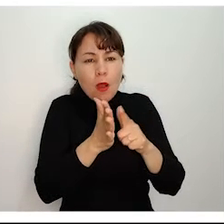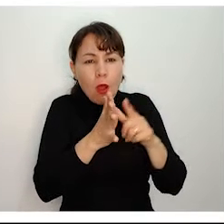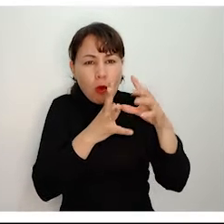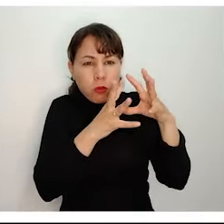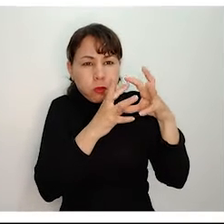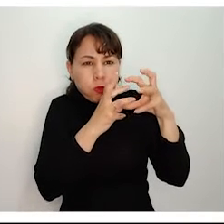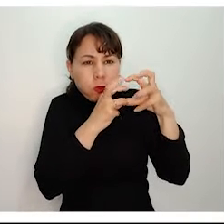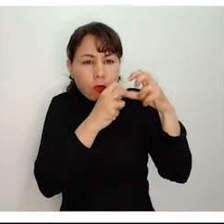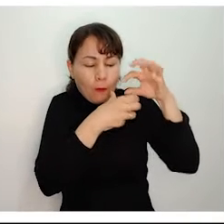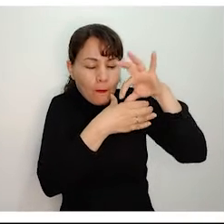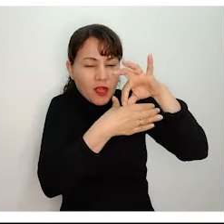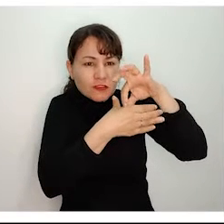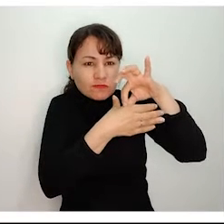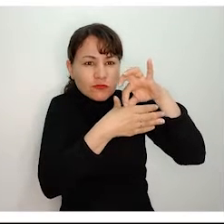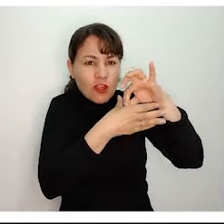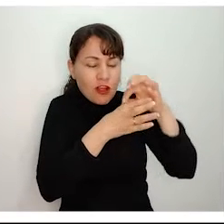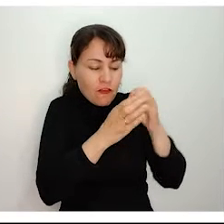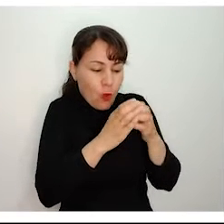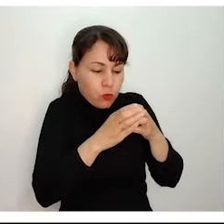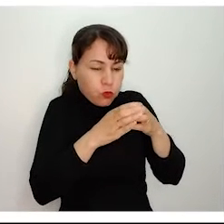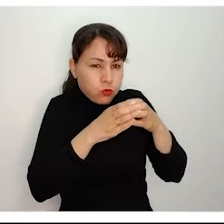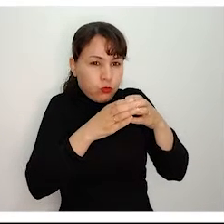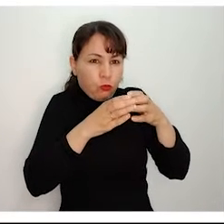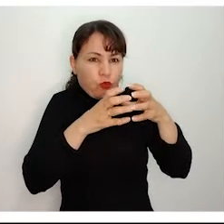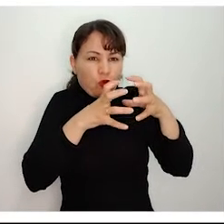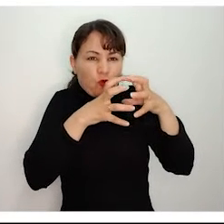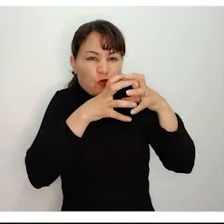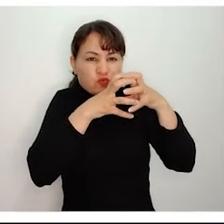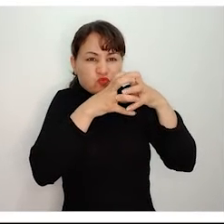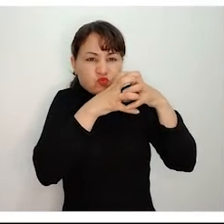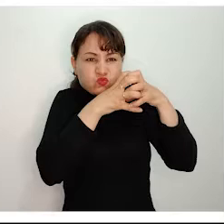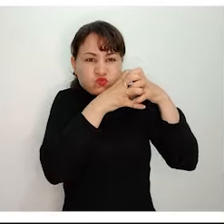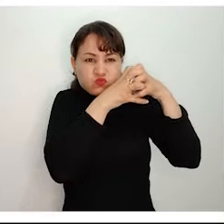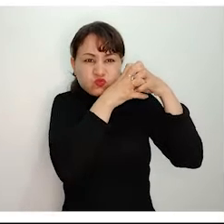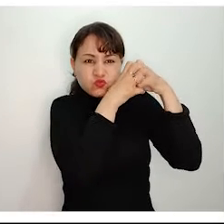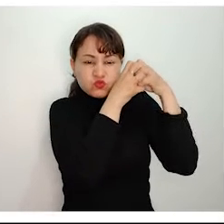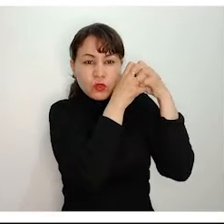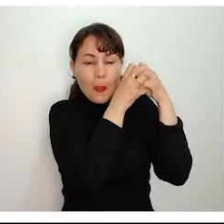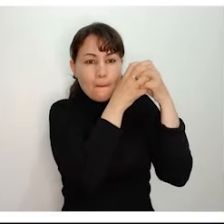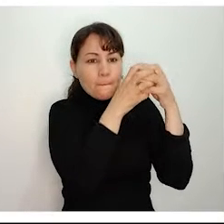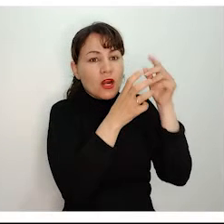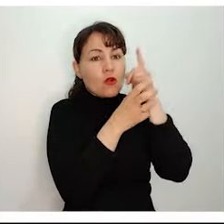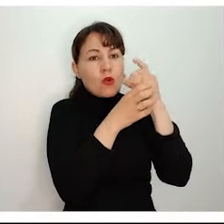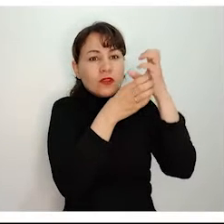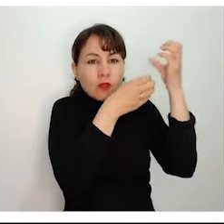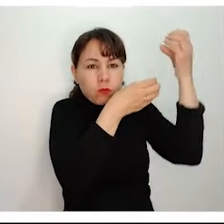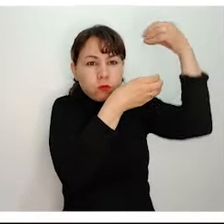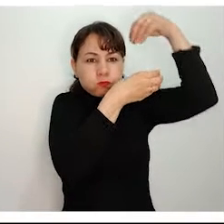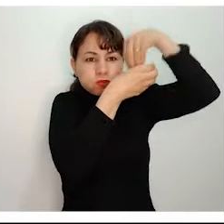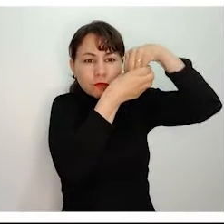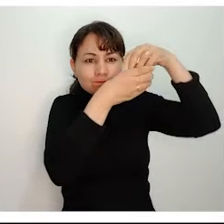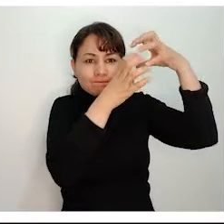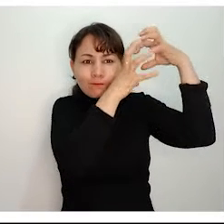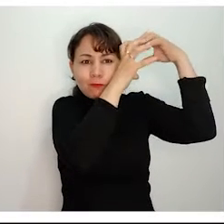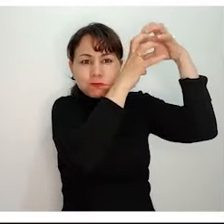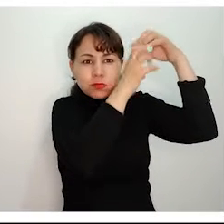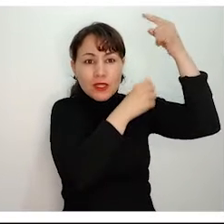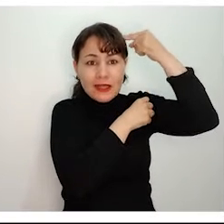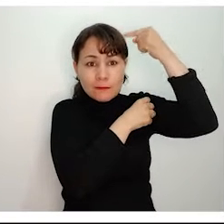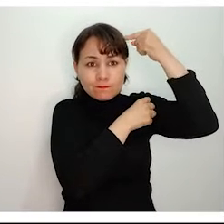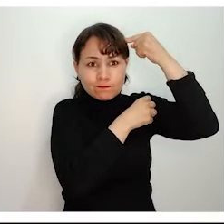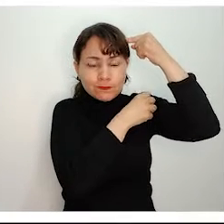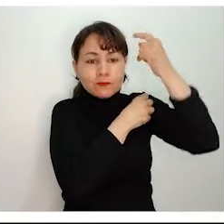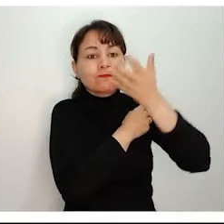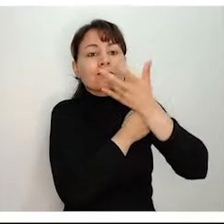vai um tecido celular que vai se formando, que vai se enrugando para caber ali dentro do crânio